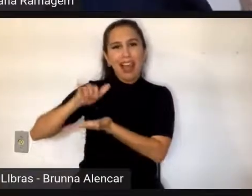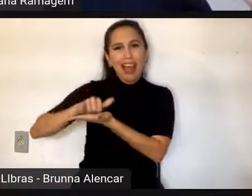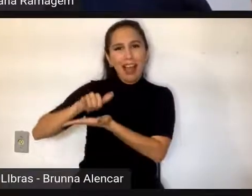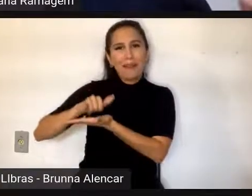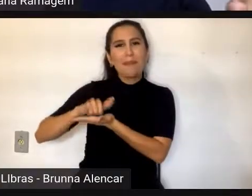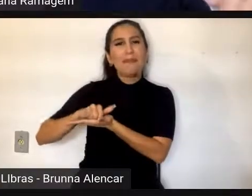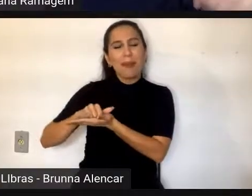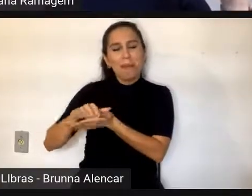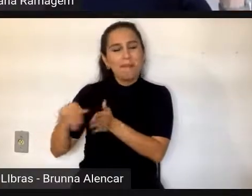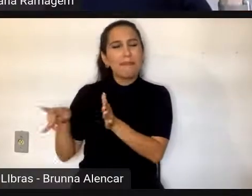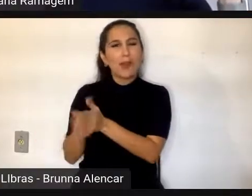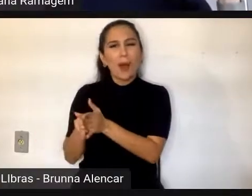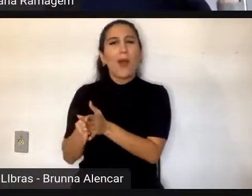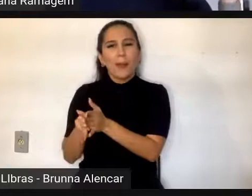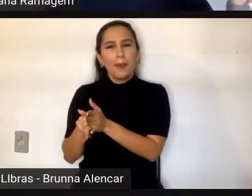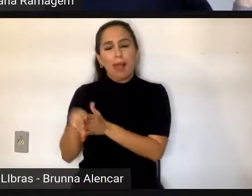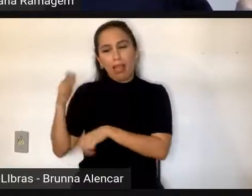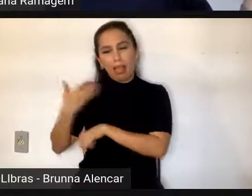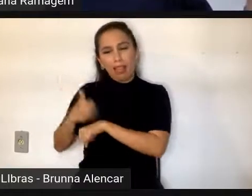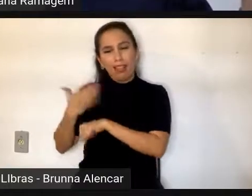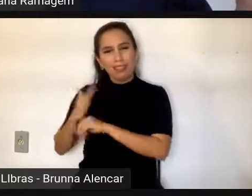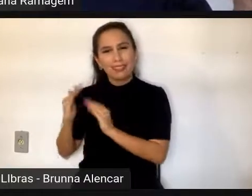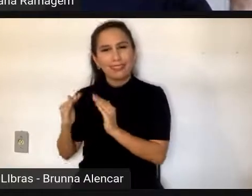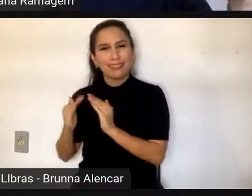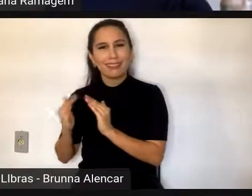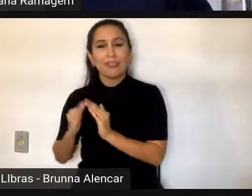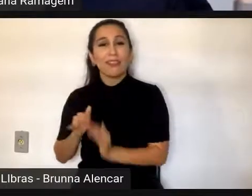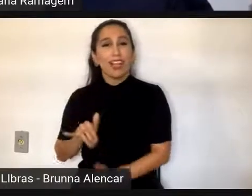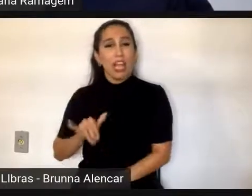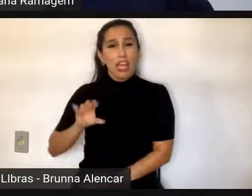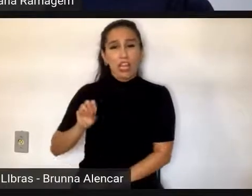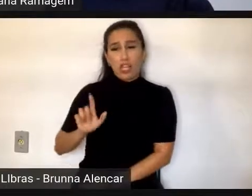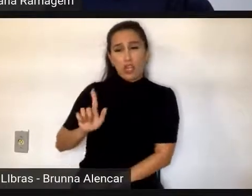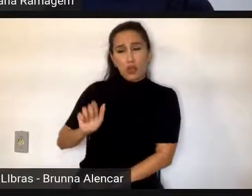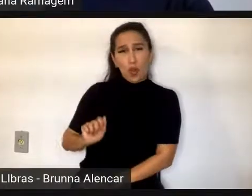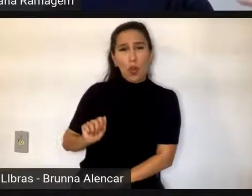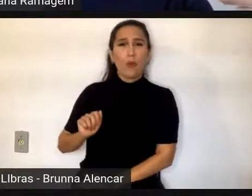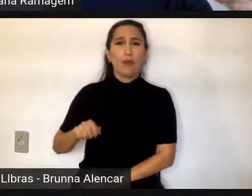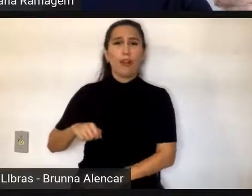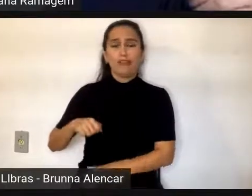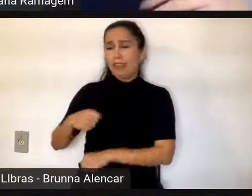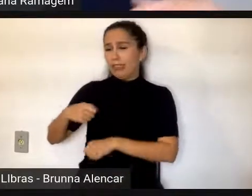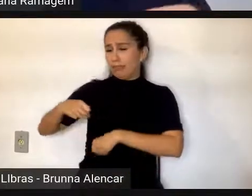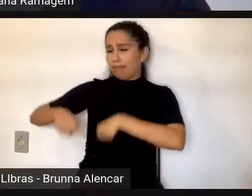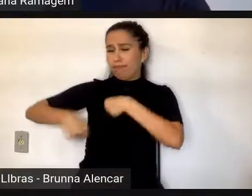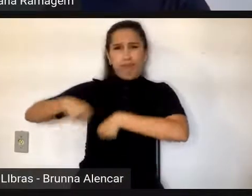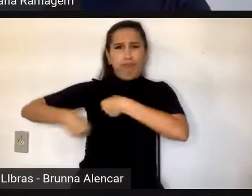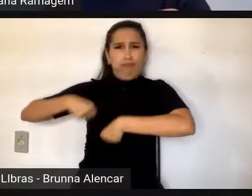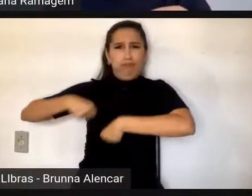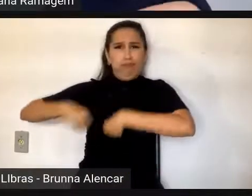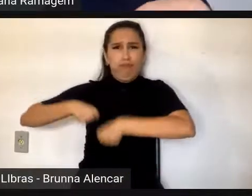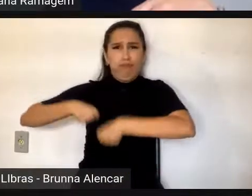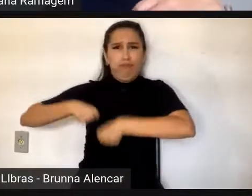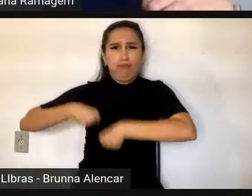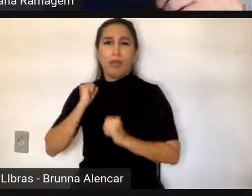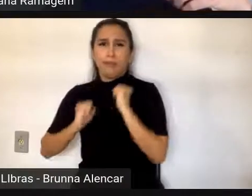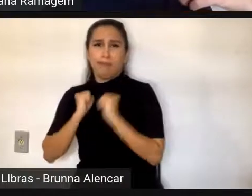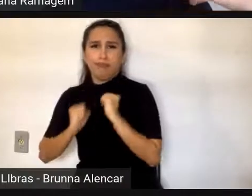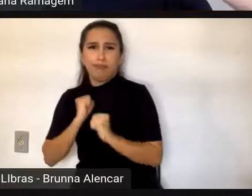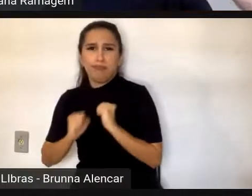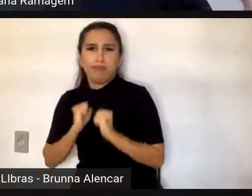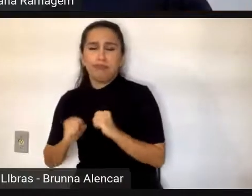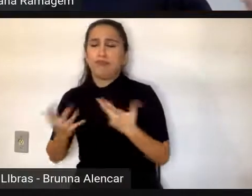aula de localizada, treino de bicicleta, treino de corrida, tem os aplicativos de celular